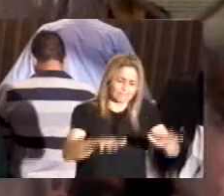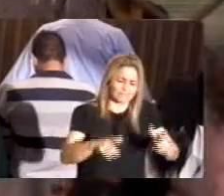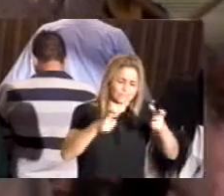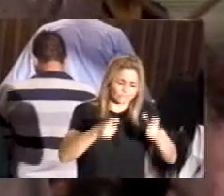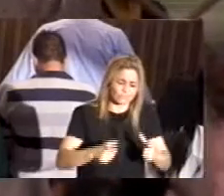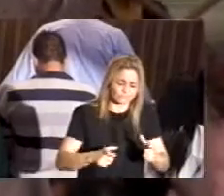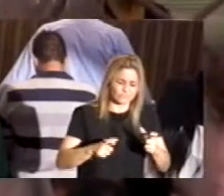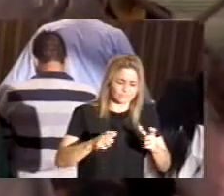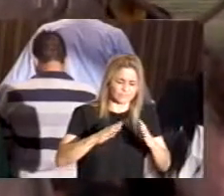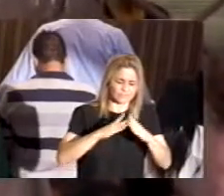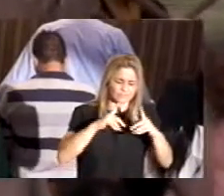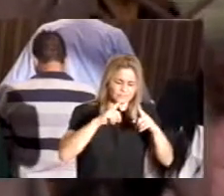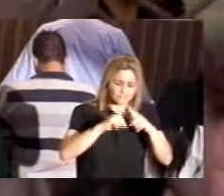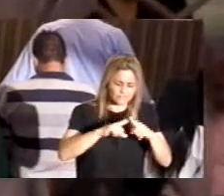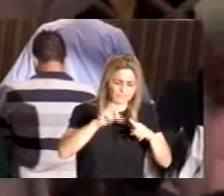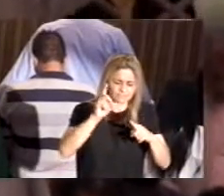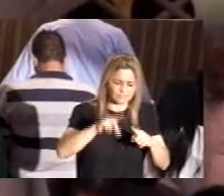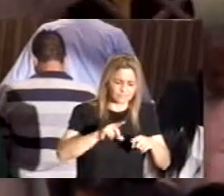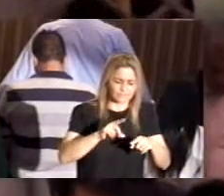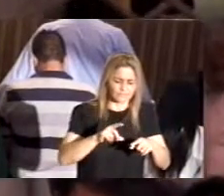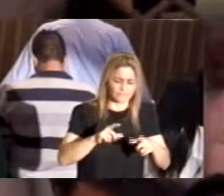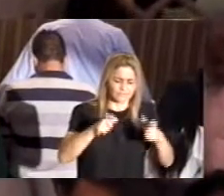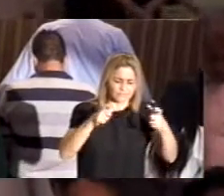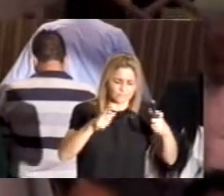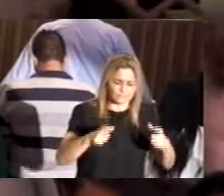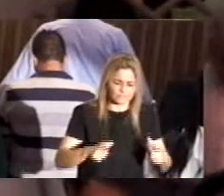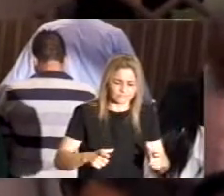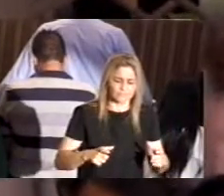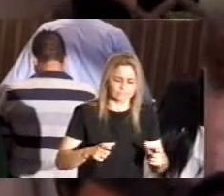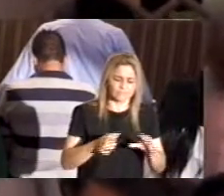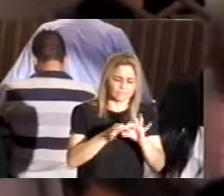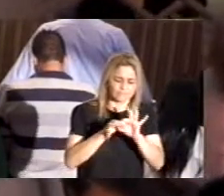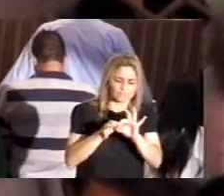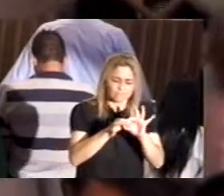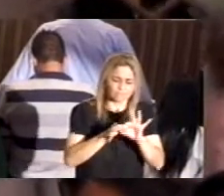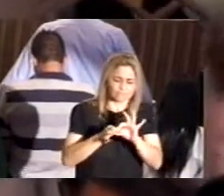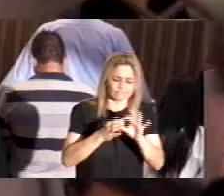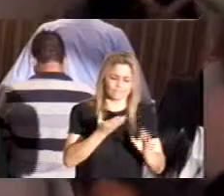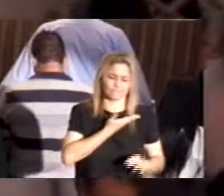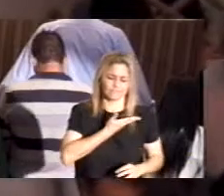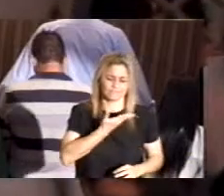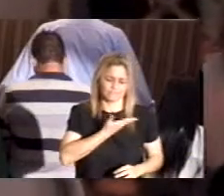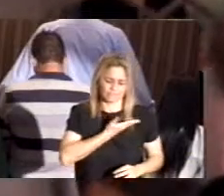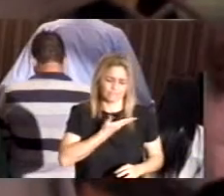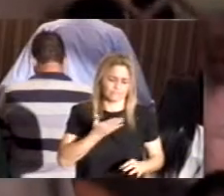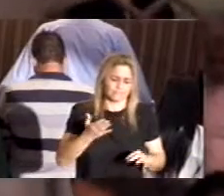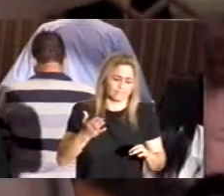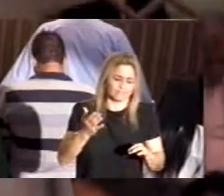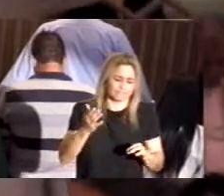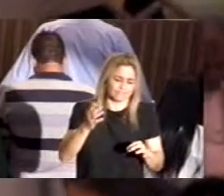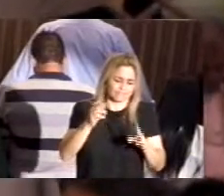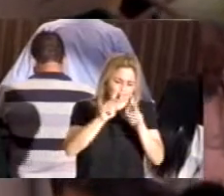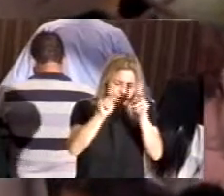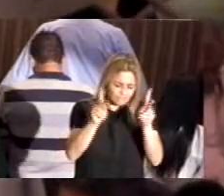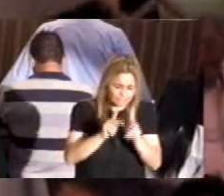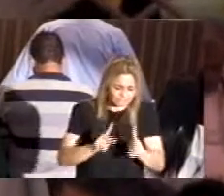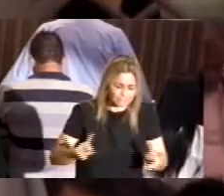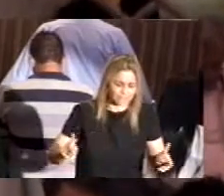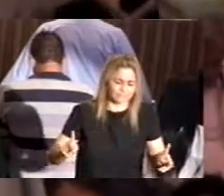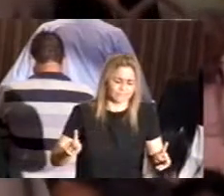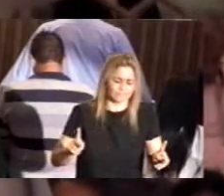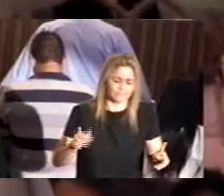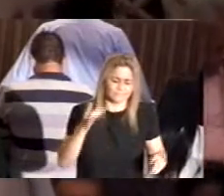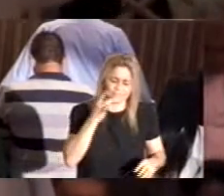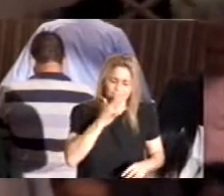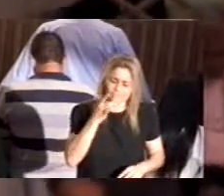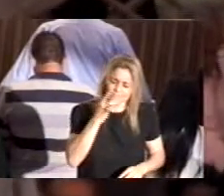de comunhão, de amizade, de louvor, de adoração. E a gente vai sair para a batalha da vida. A gente vai